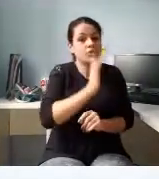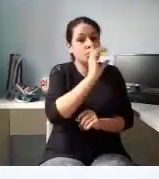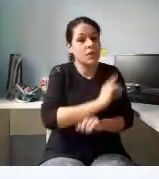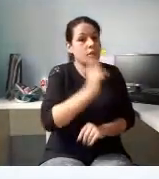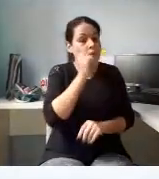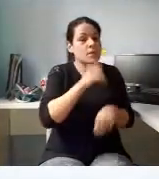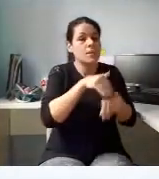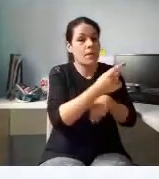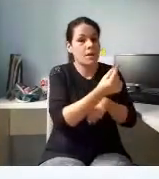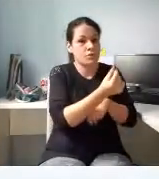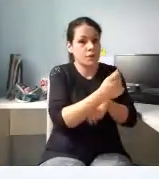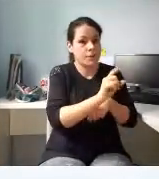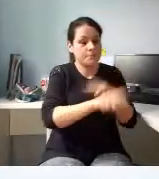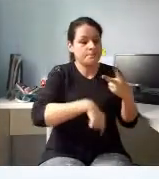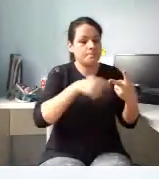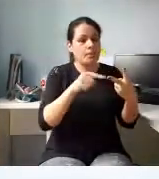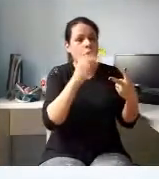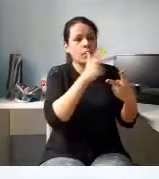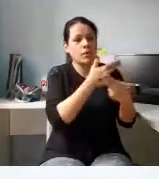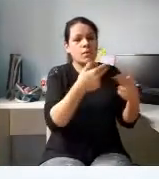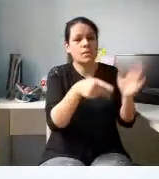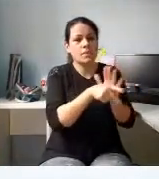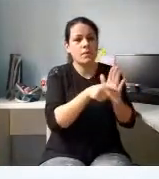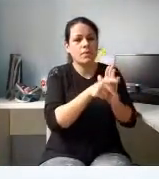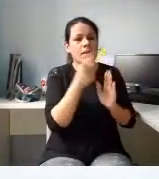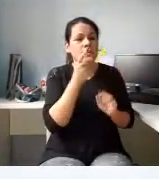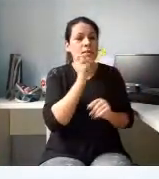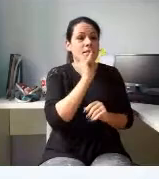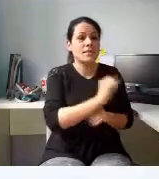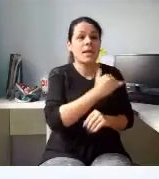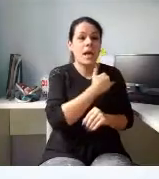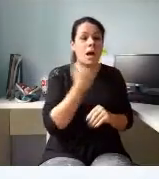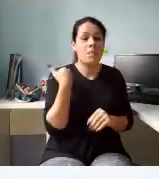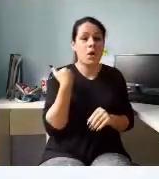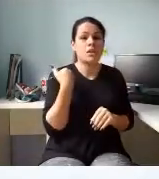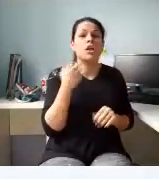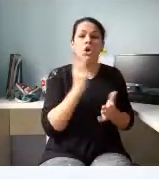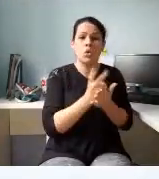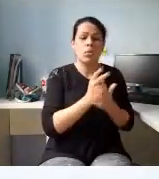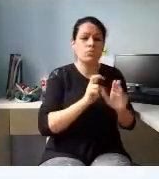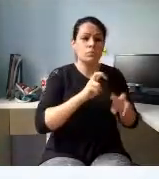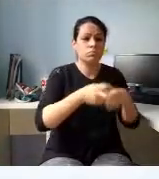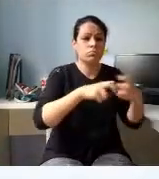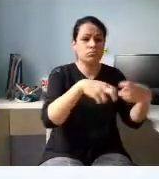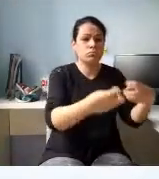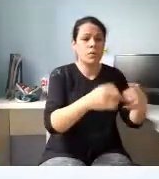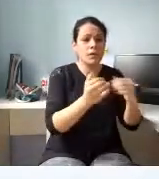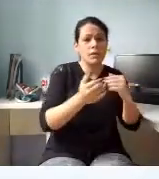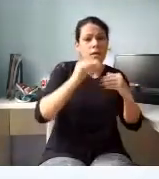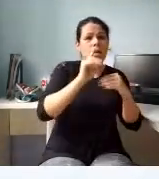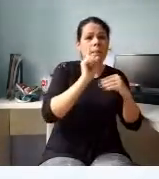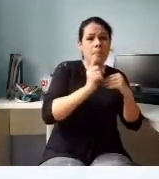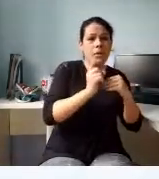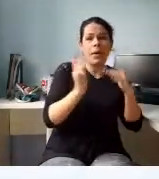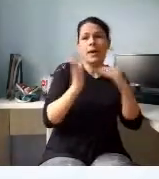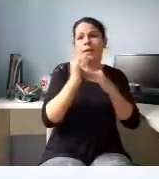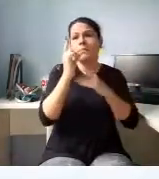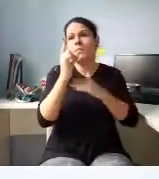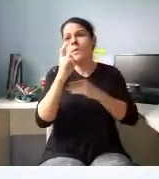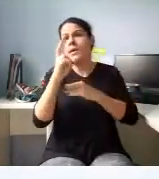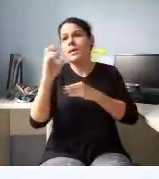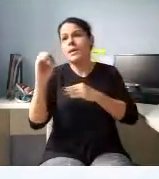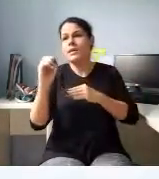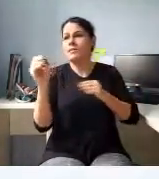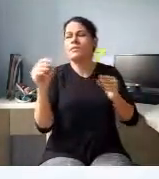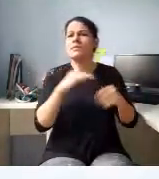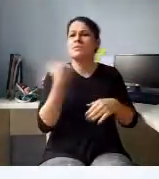benefício. E um outro ponto que ele pondera é caso as mortes continuem a ultrapassar de 1.000 a 1.500 mortes. Então, ele faz uma